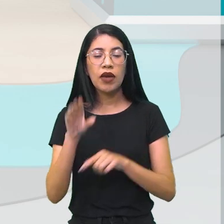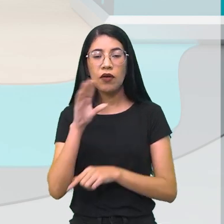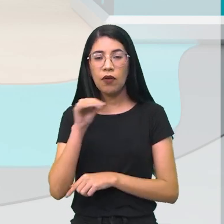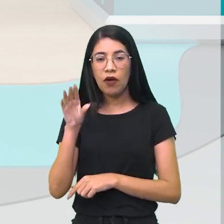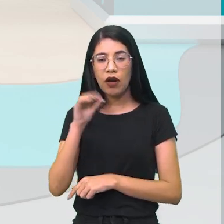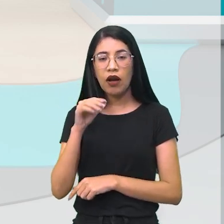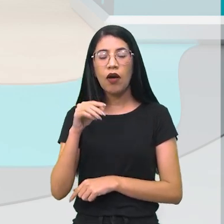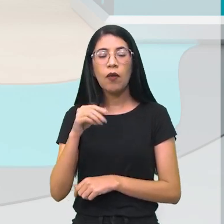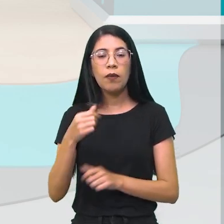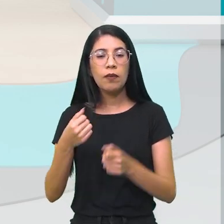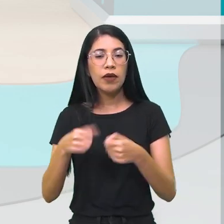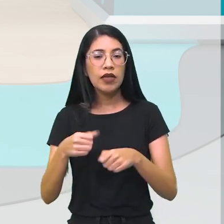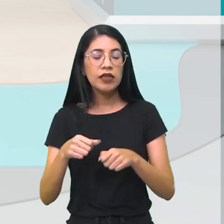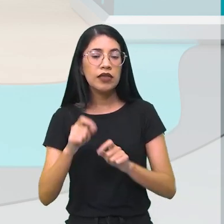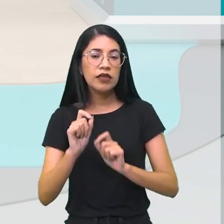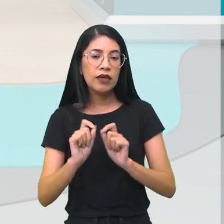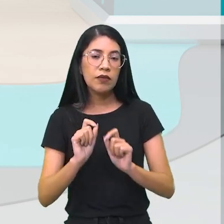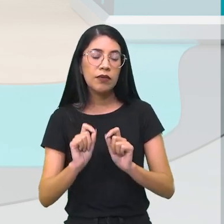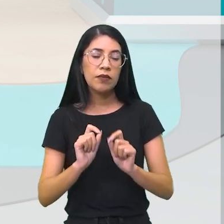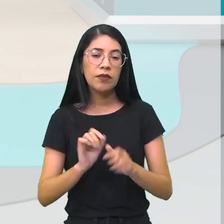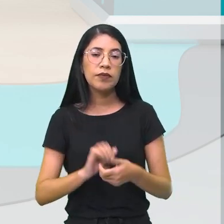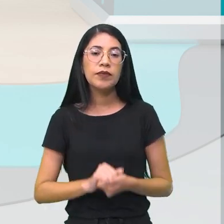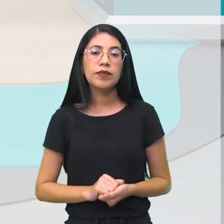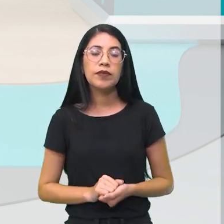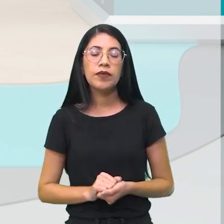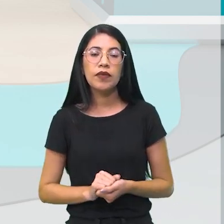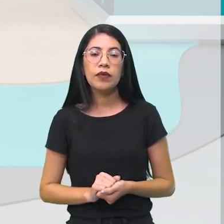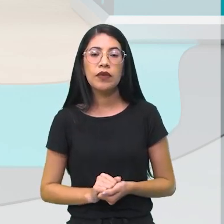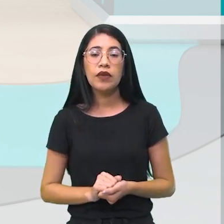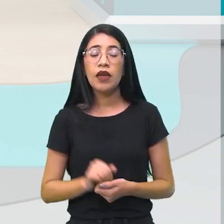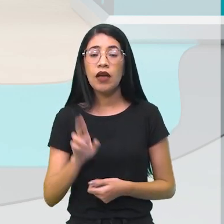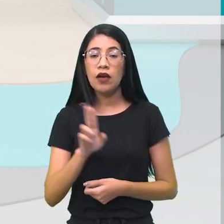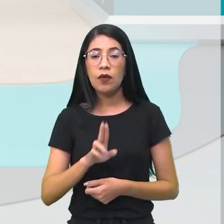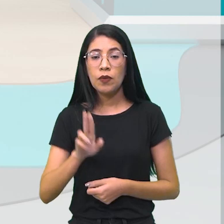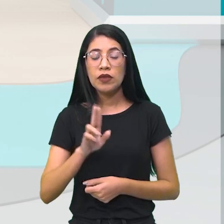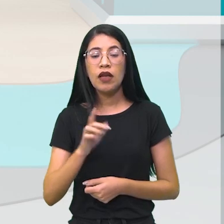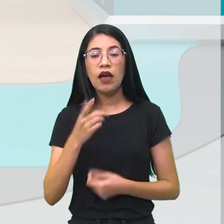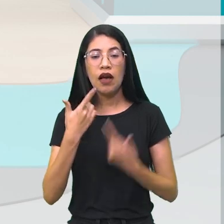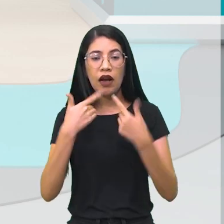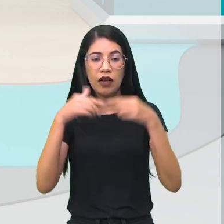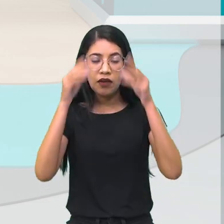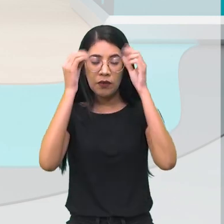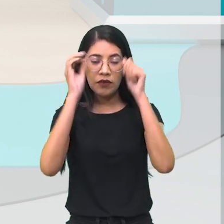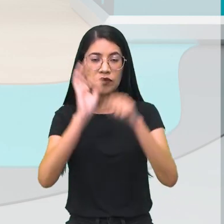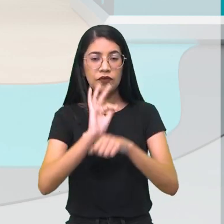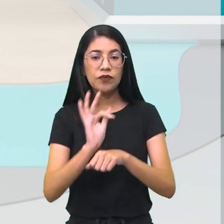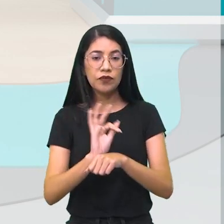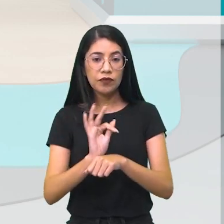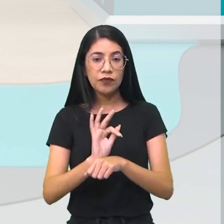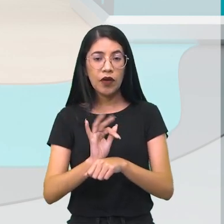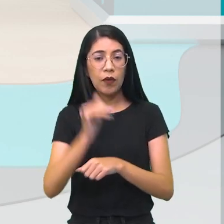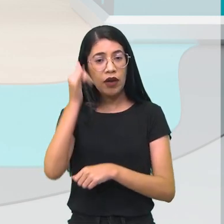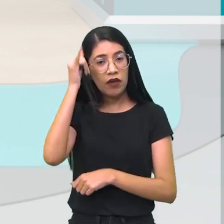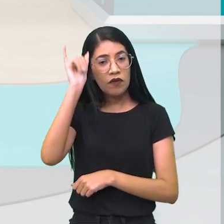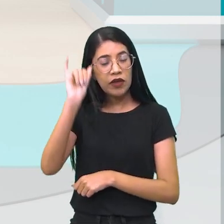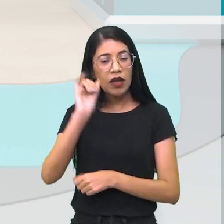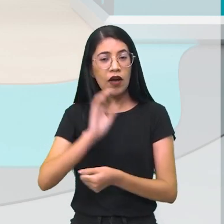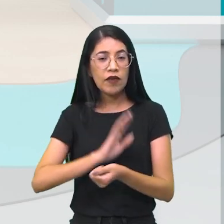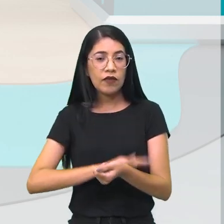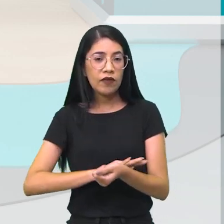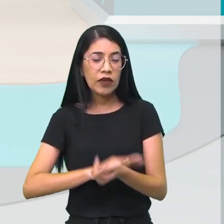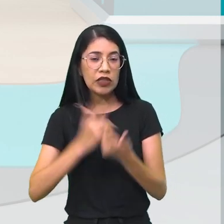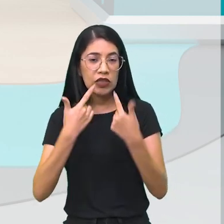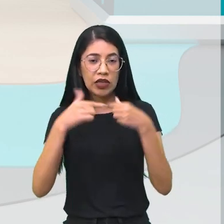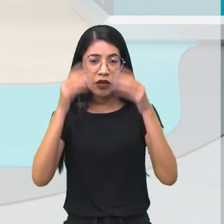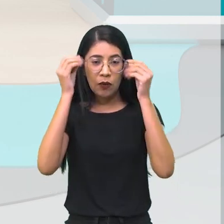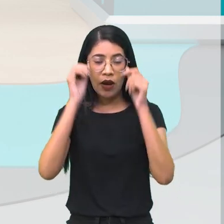que vocês forem trabalhar, a gente precisa utilizar a linguagem formal, né? Evitar vícios de